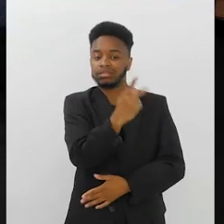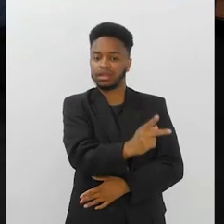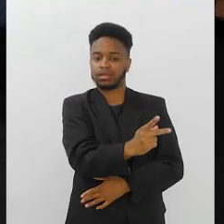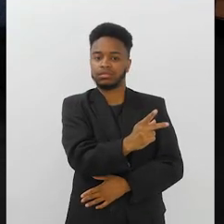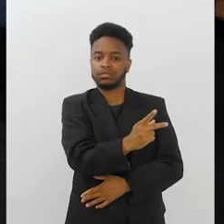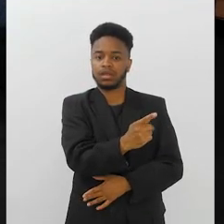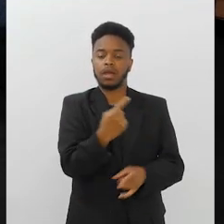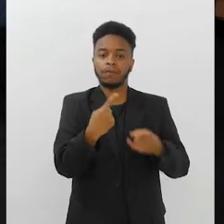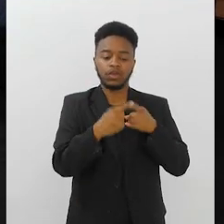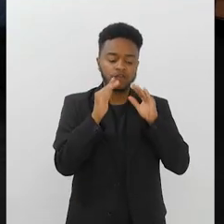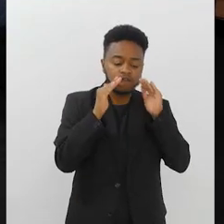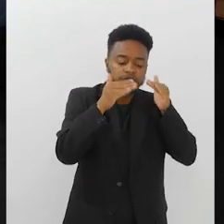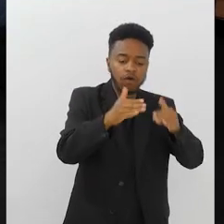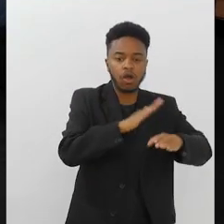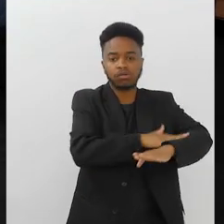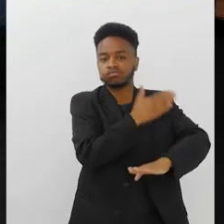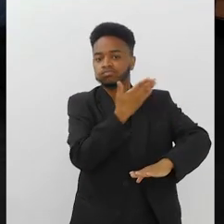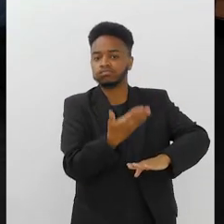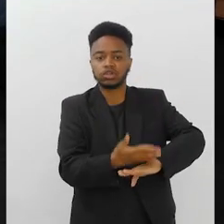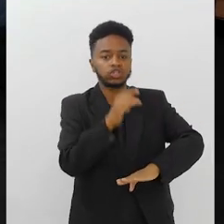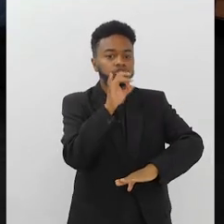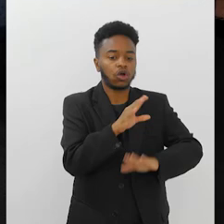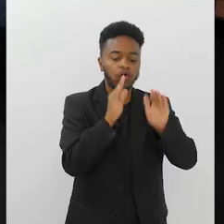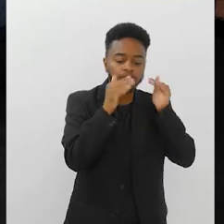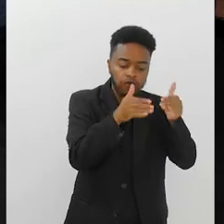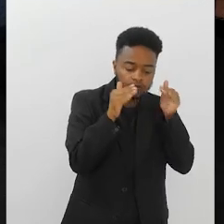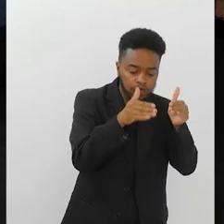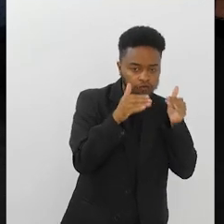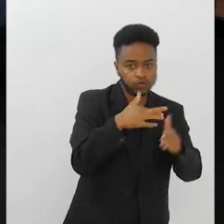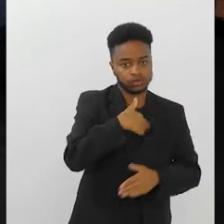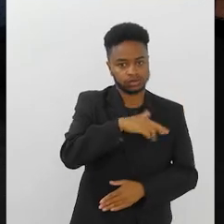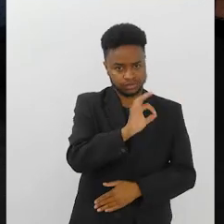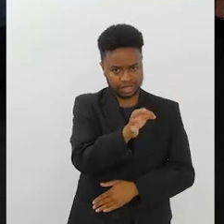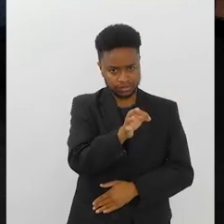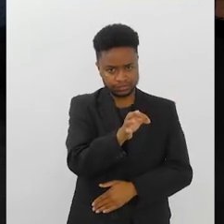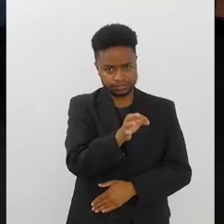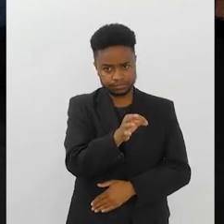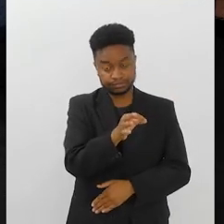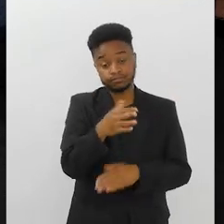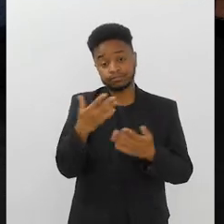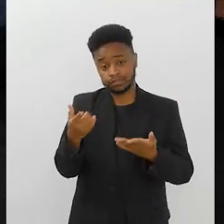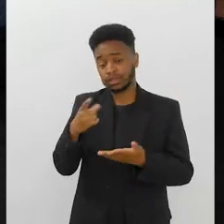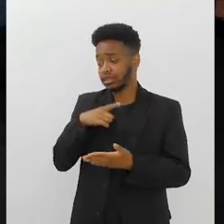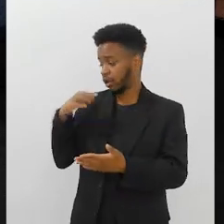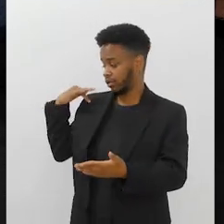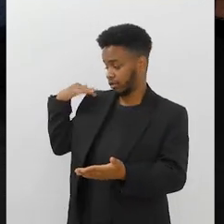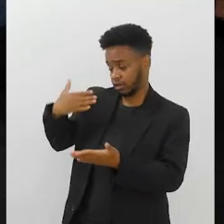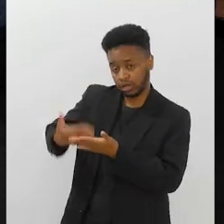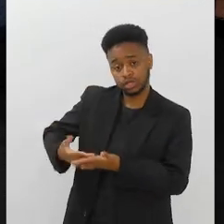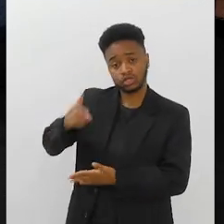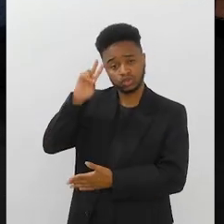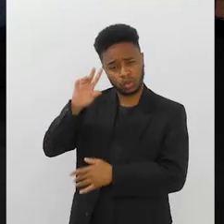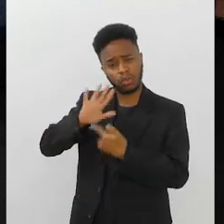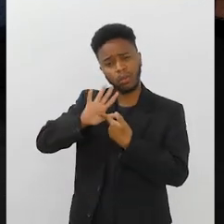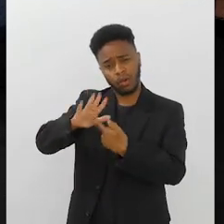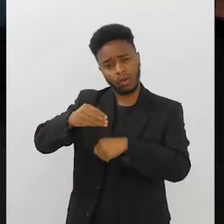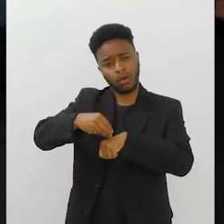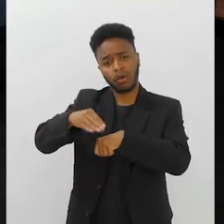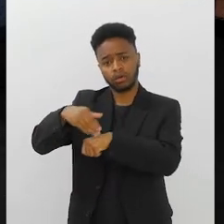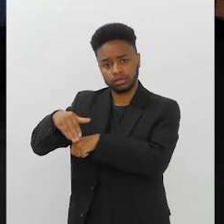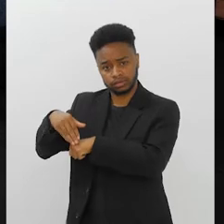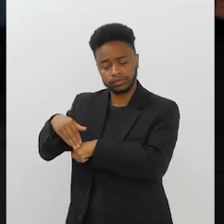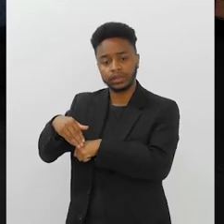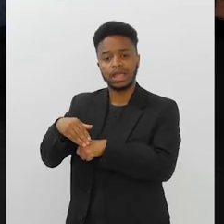o erro foi dele de se dedicar 24 horas somente aquilo ali historicamente temos relatos sobre